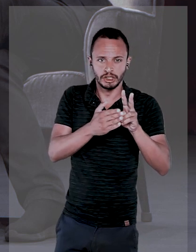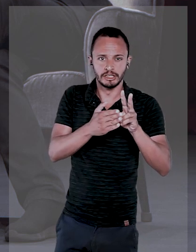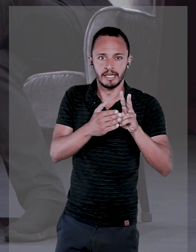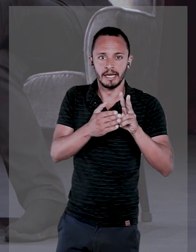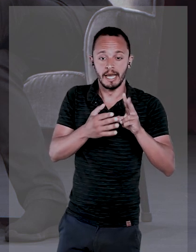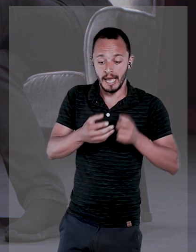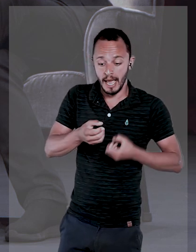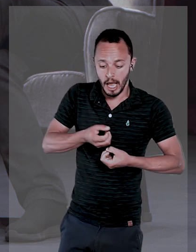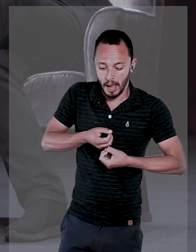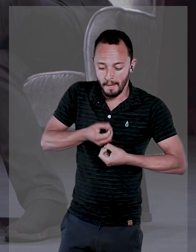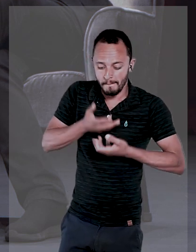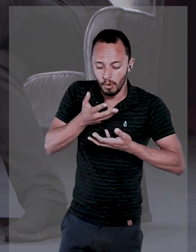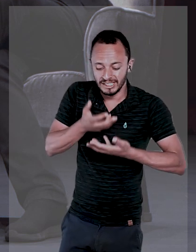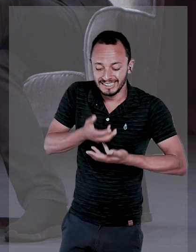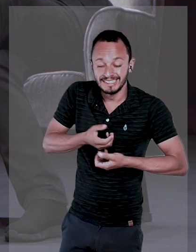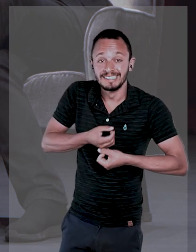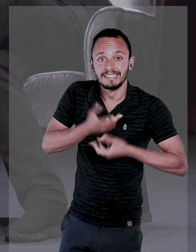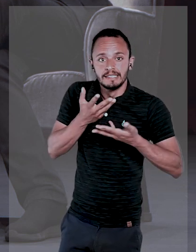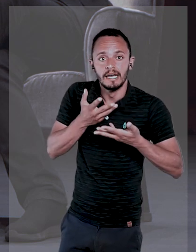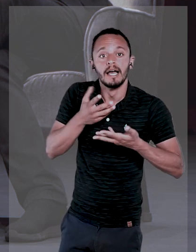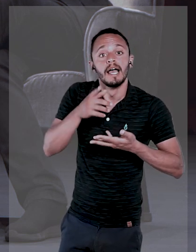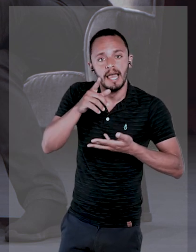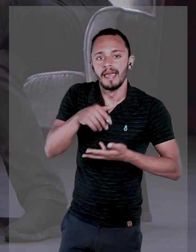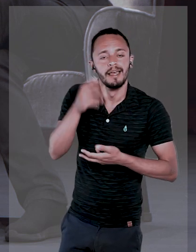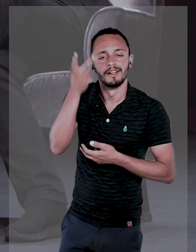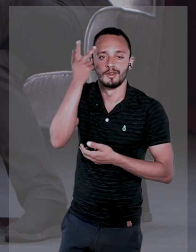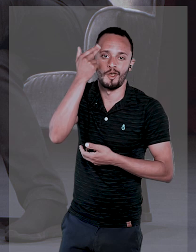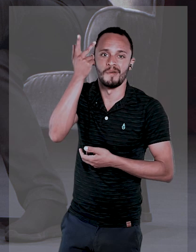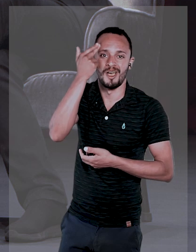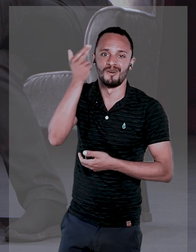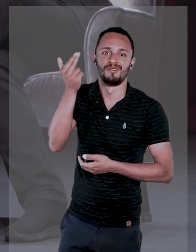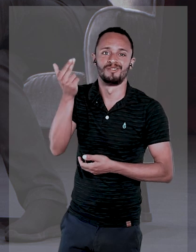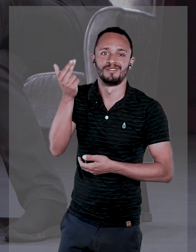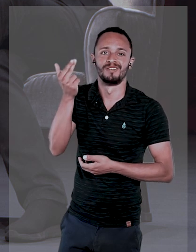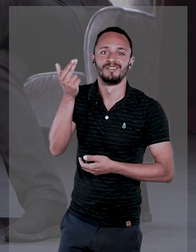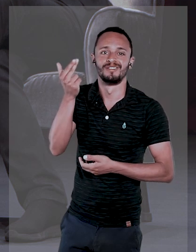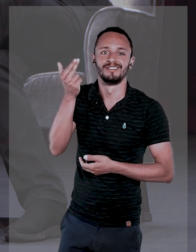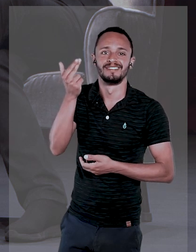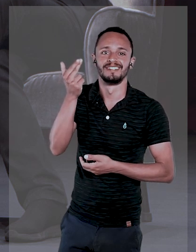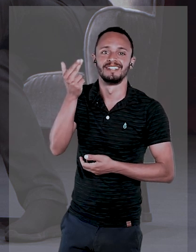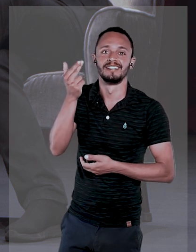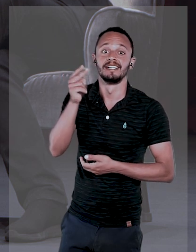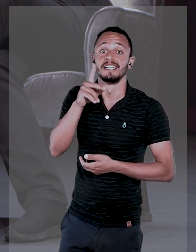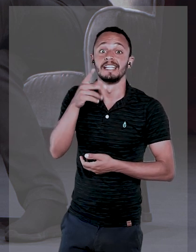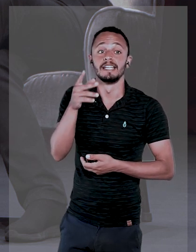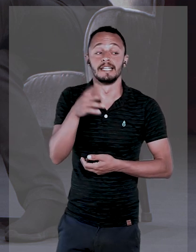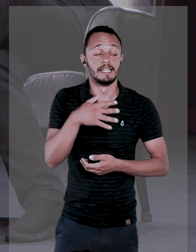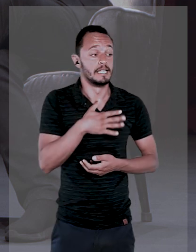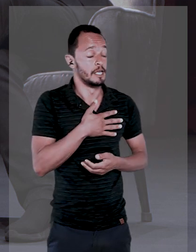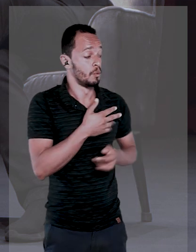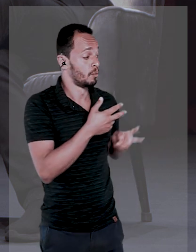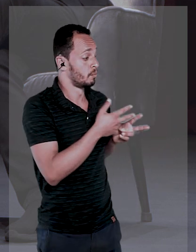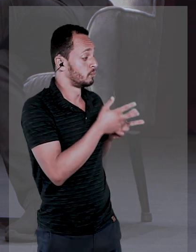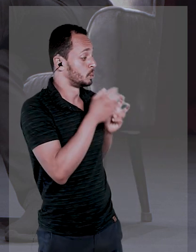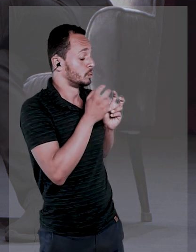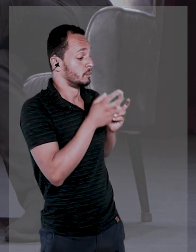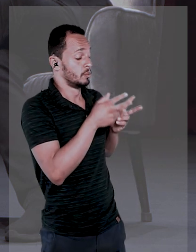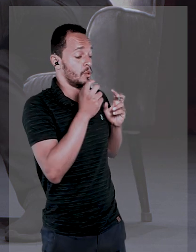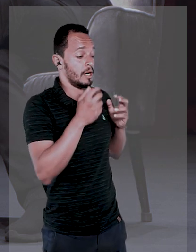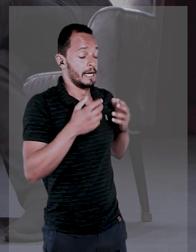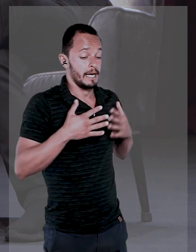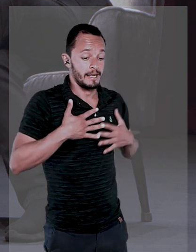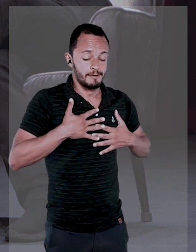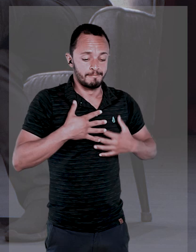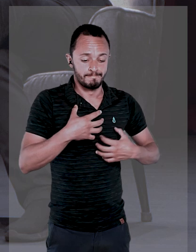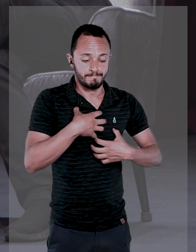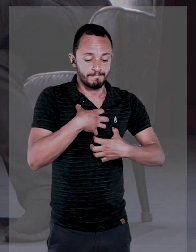para o pensamento indígena, a exuberância poética é a normalidade. Então eu precisei